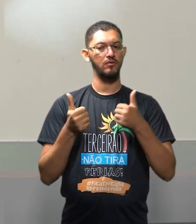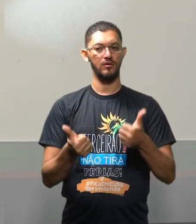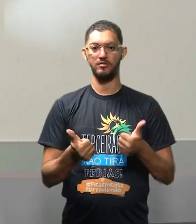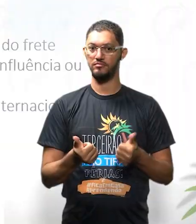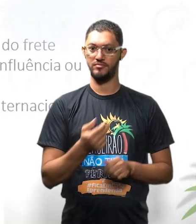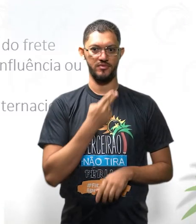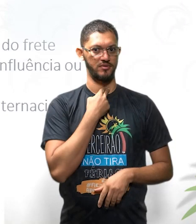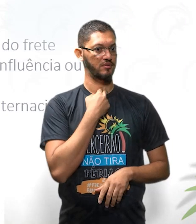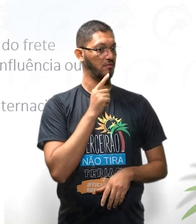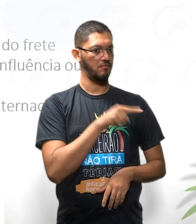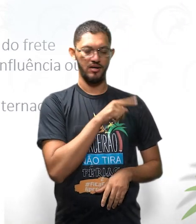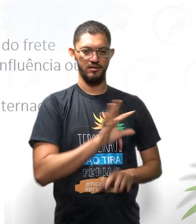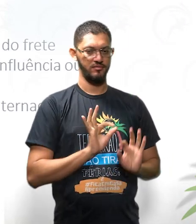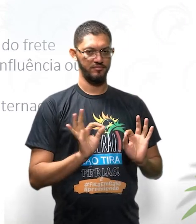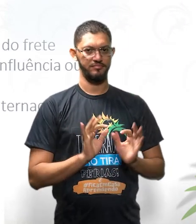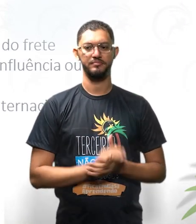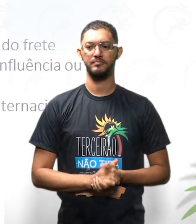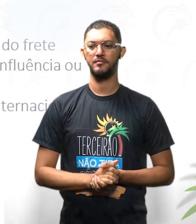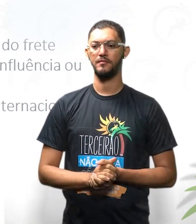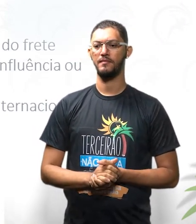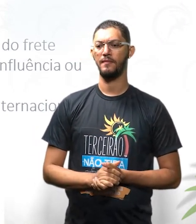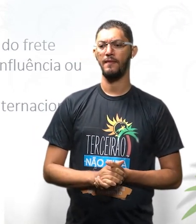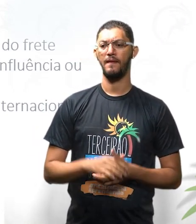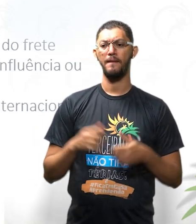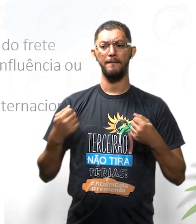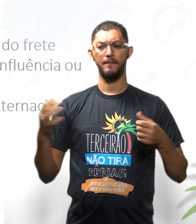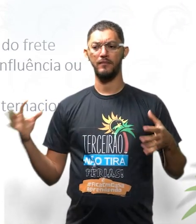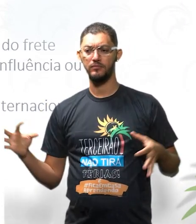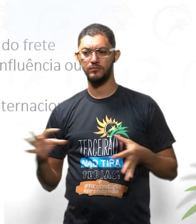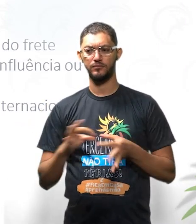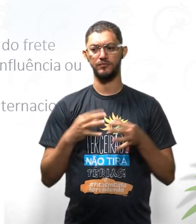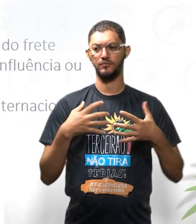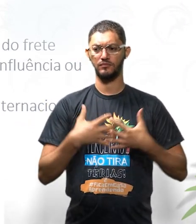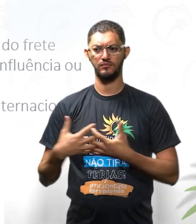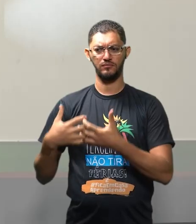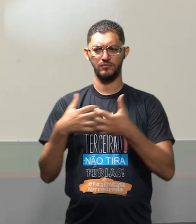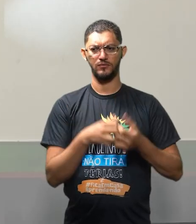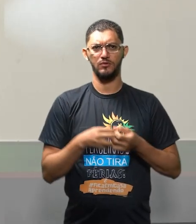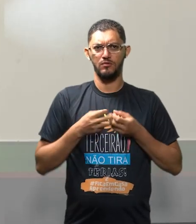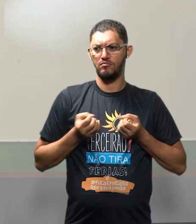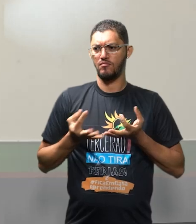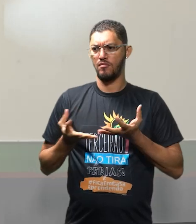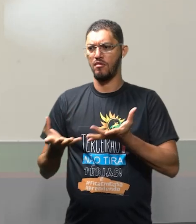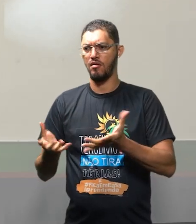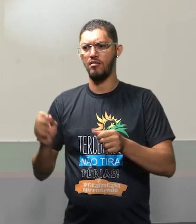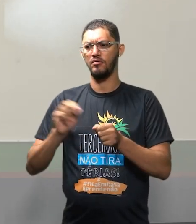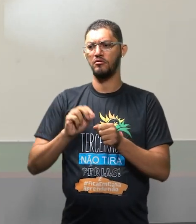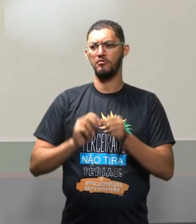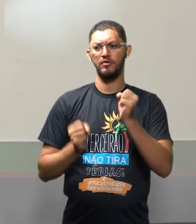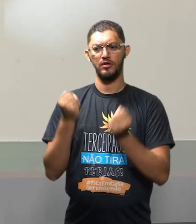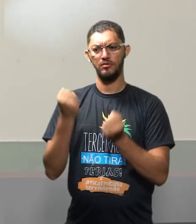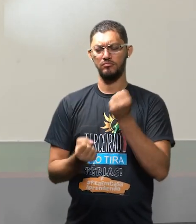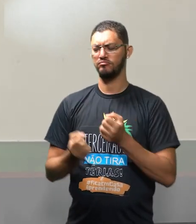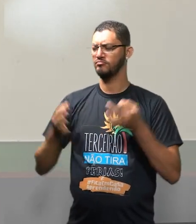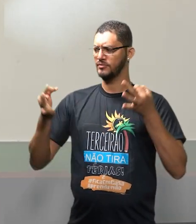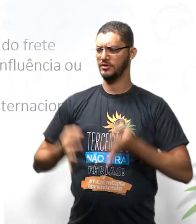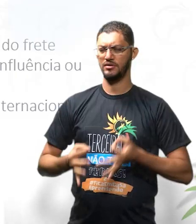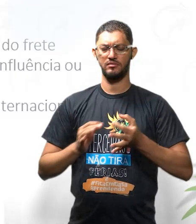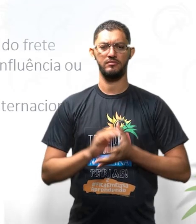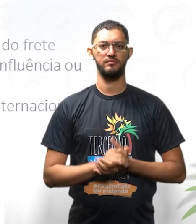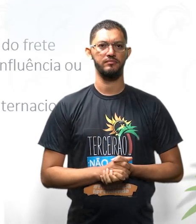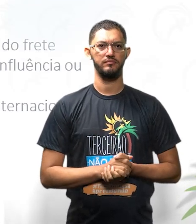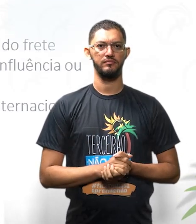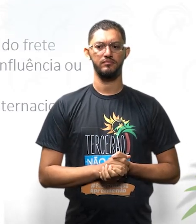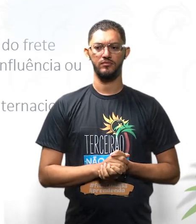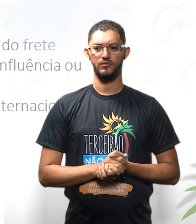opção correta. A dependência do modal rodoviário no escoamento da produção, correto? Também está correto.